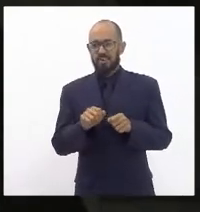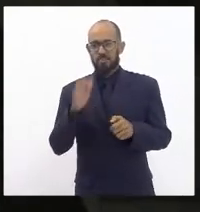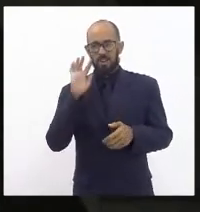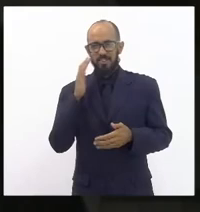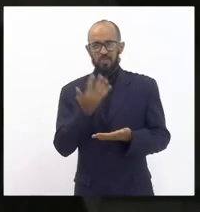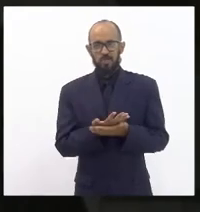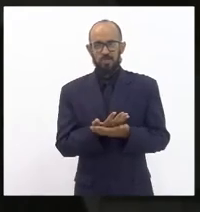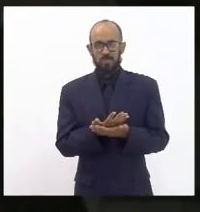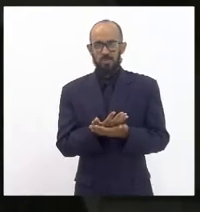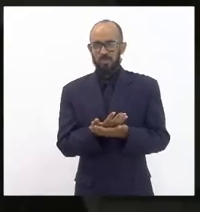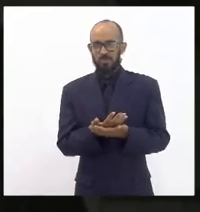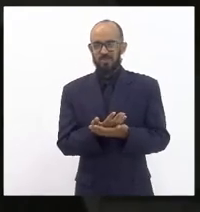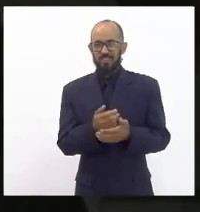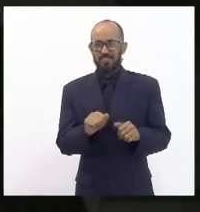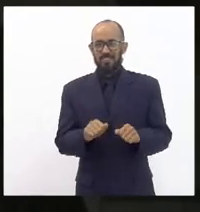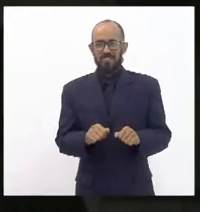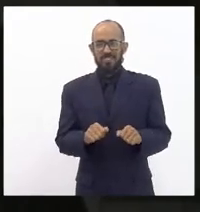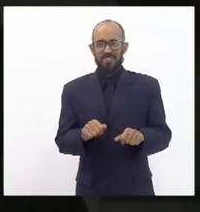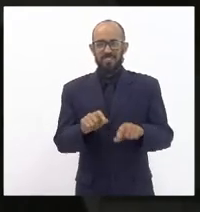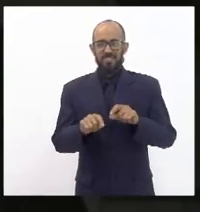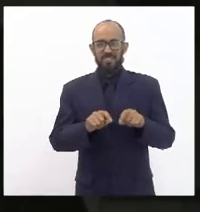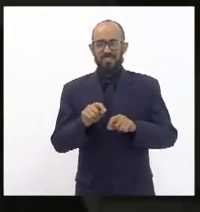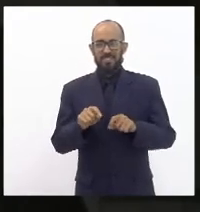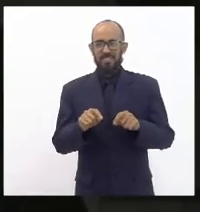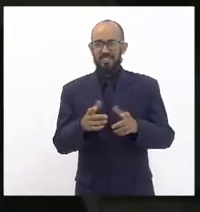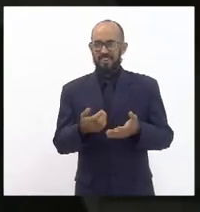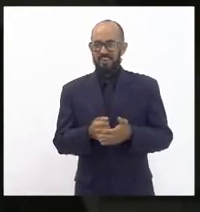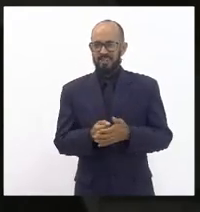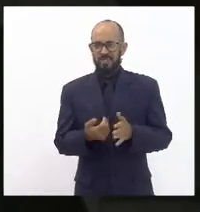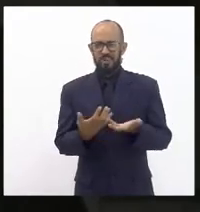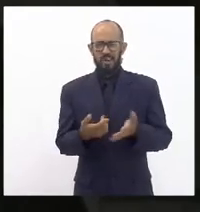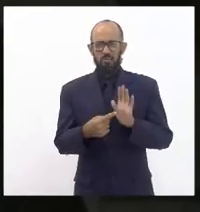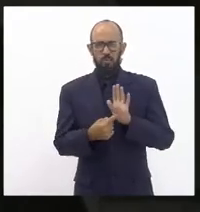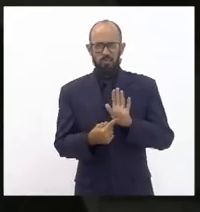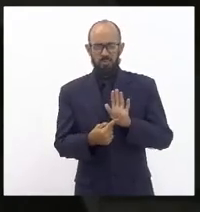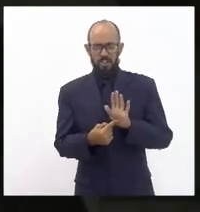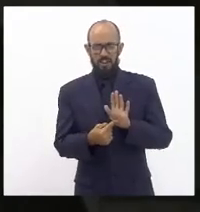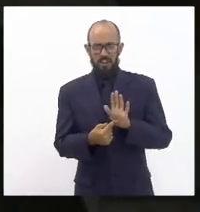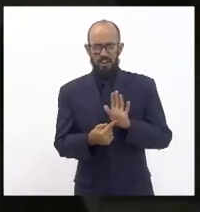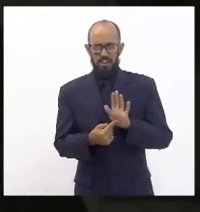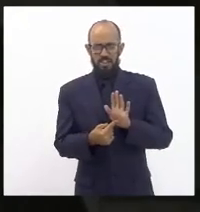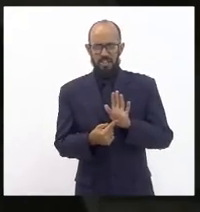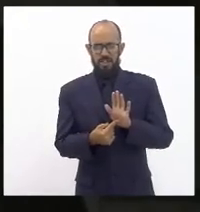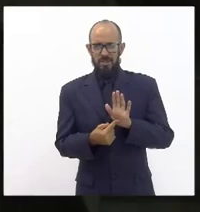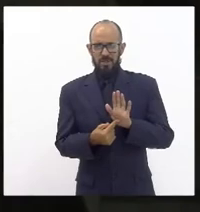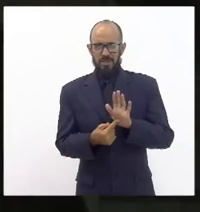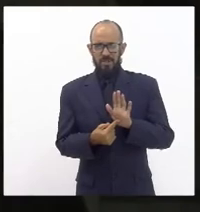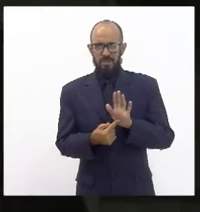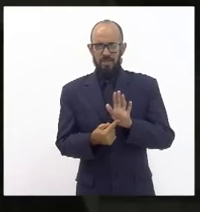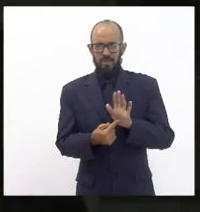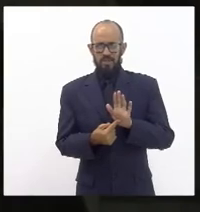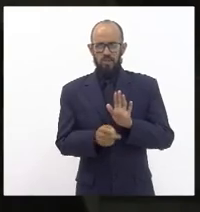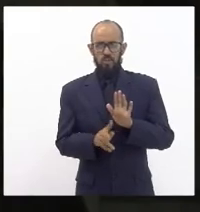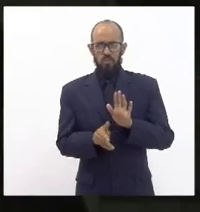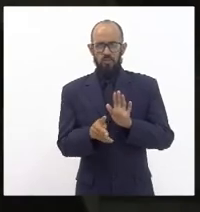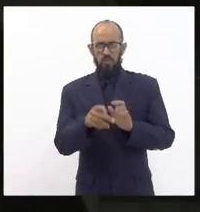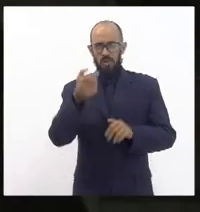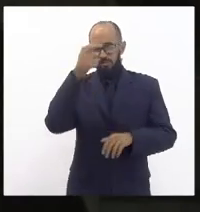então Quero mostrar com isso é que continua a mentalidade